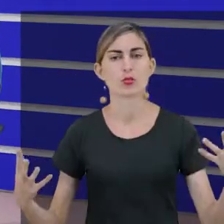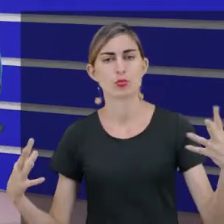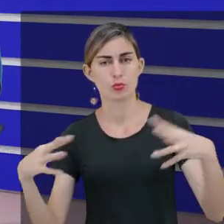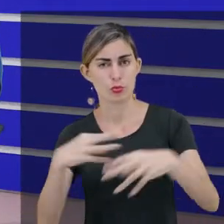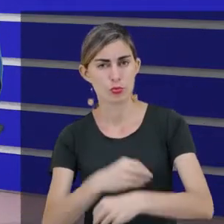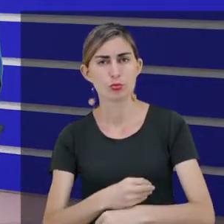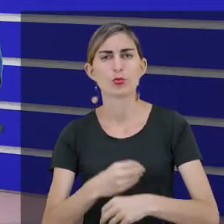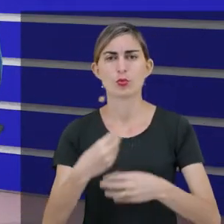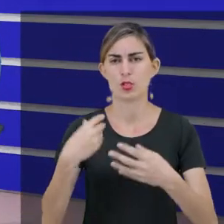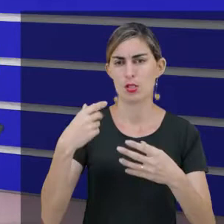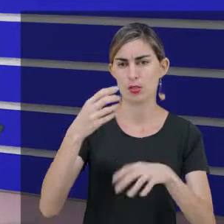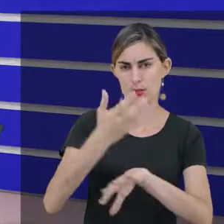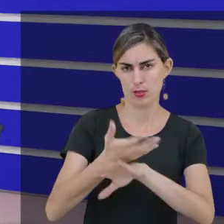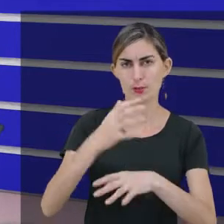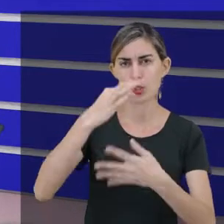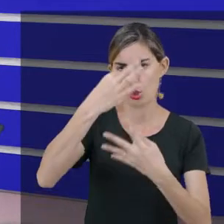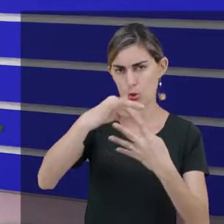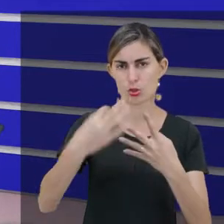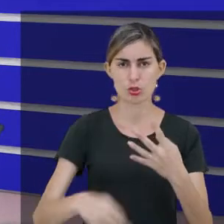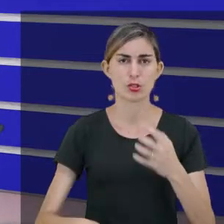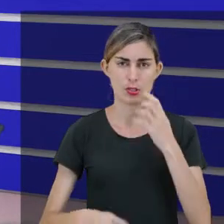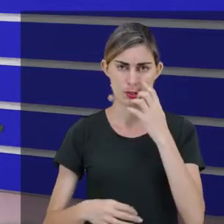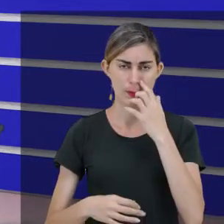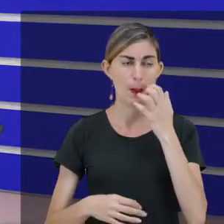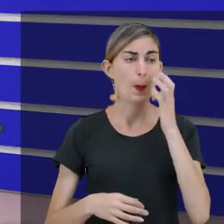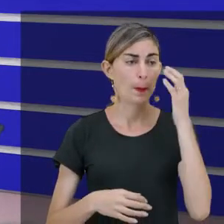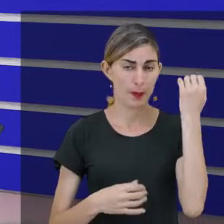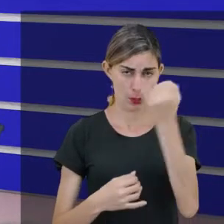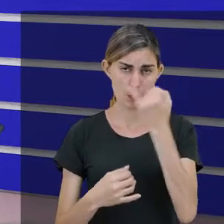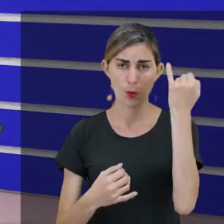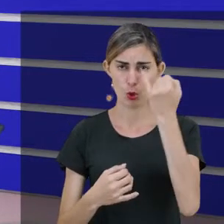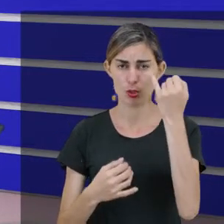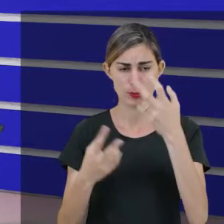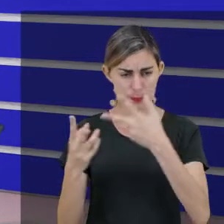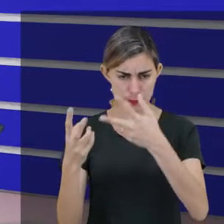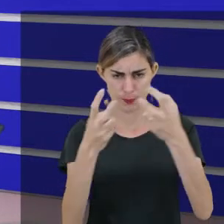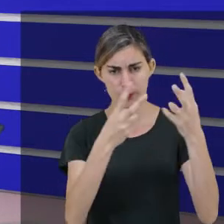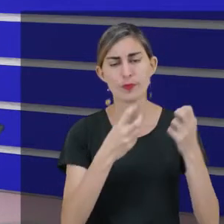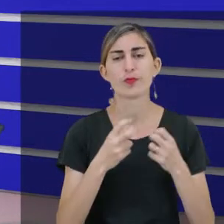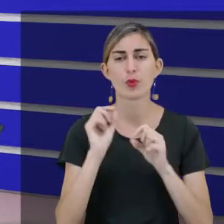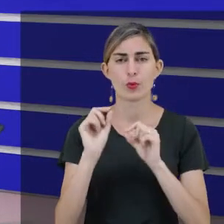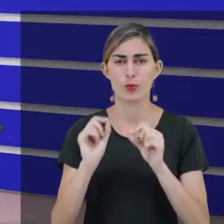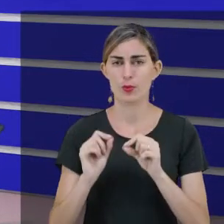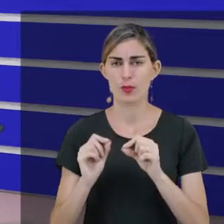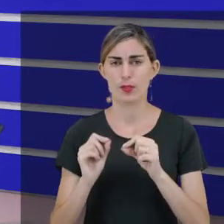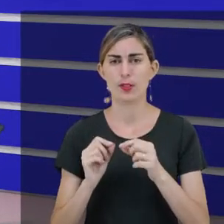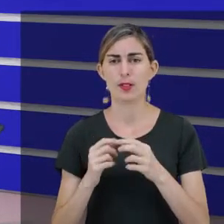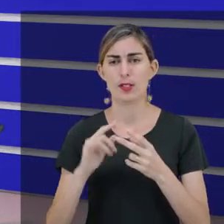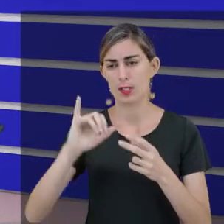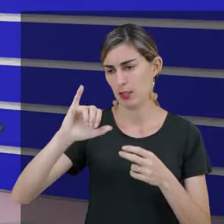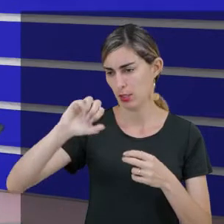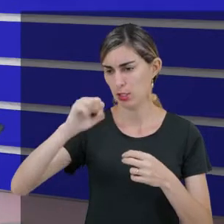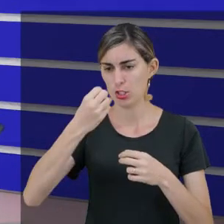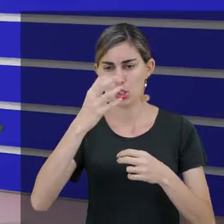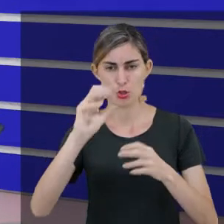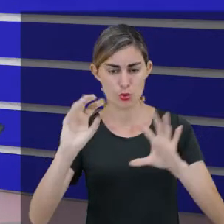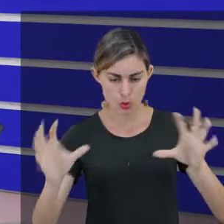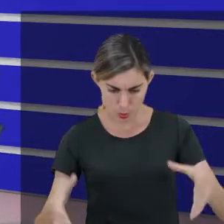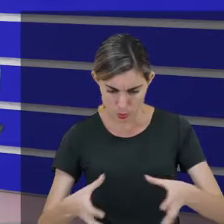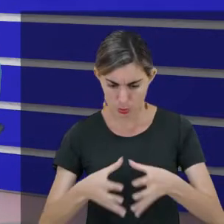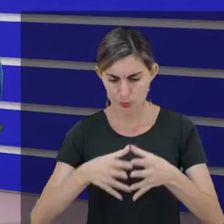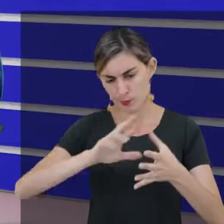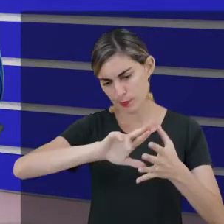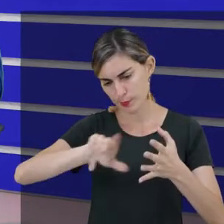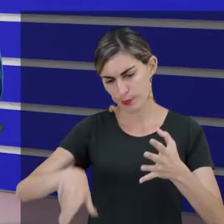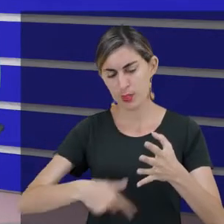professor, é importante a gente entender que a entrada de um fator vai ser a saída resultante de outro e assim por diante. A ISO ela pega esse conjunto de elementos